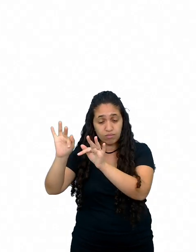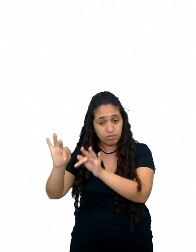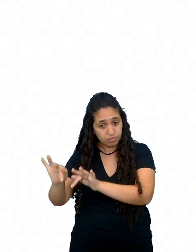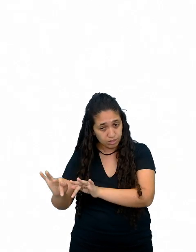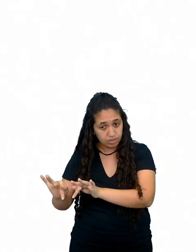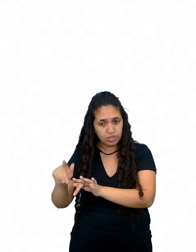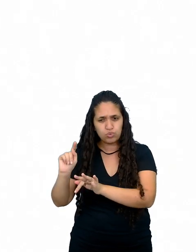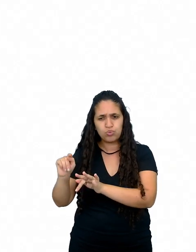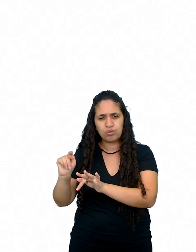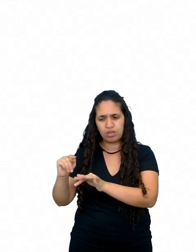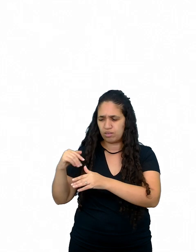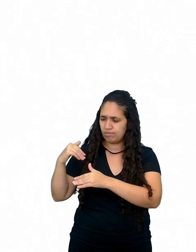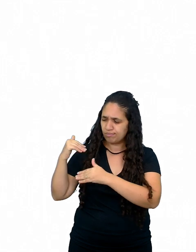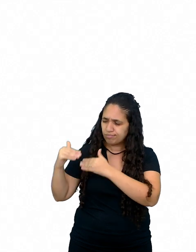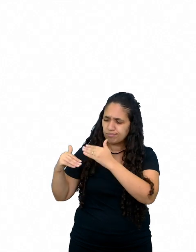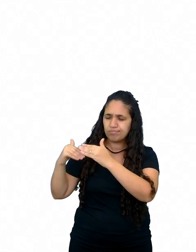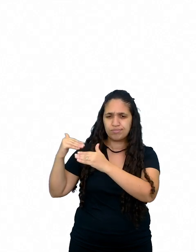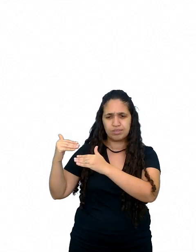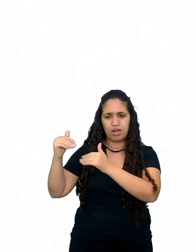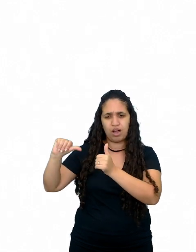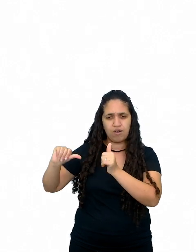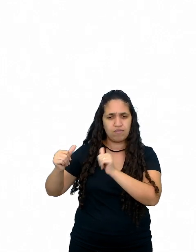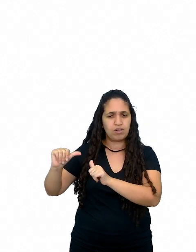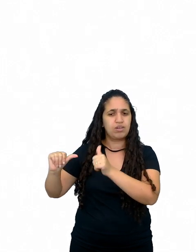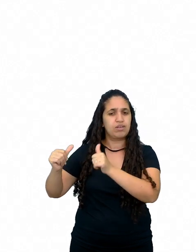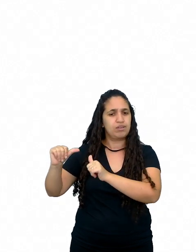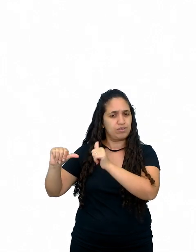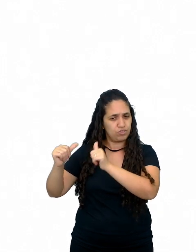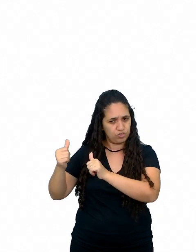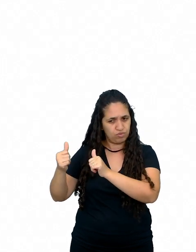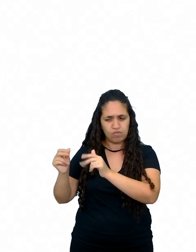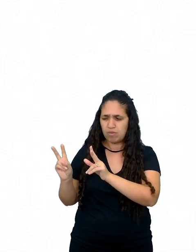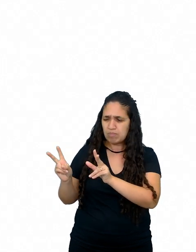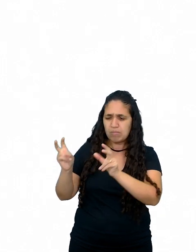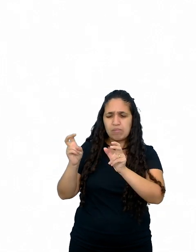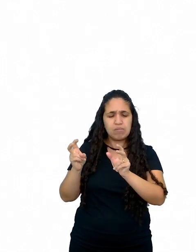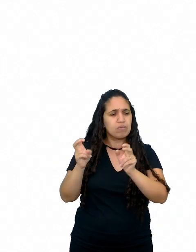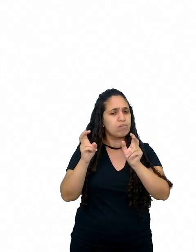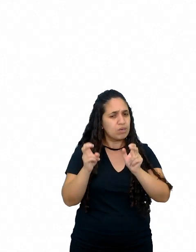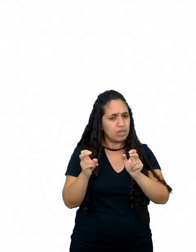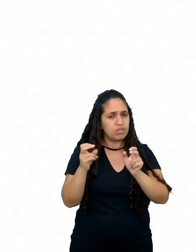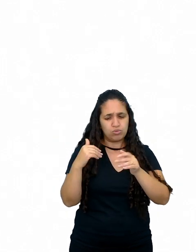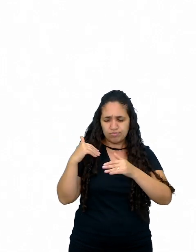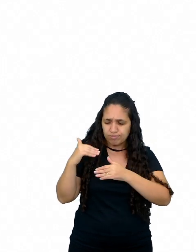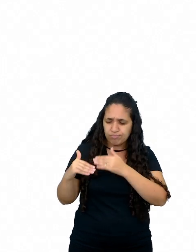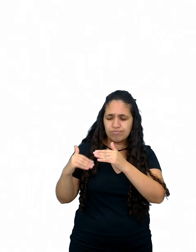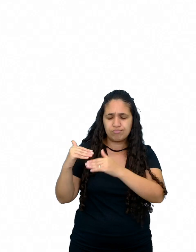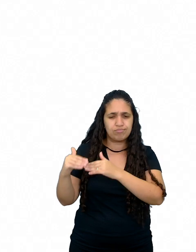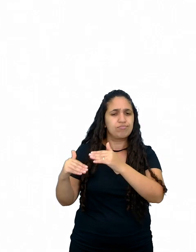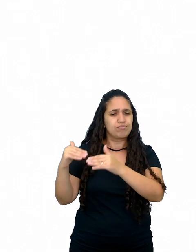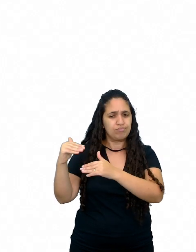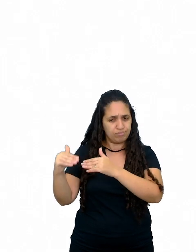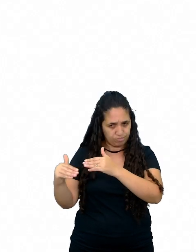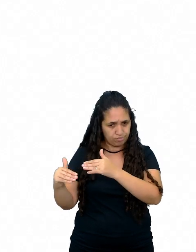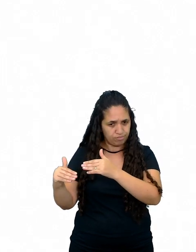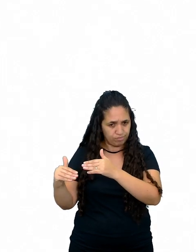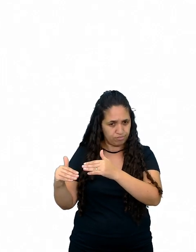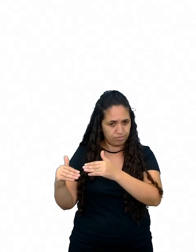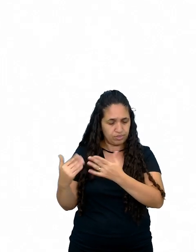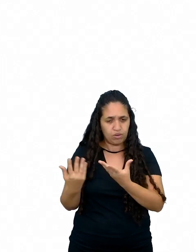o processo avaliativo, né? Eu vou ver a avaliação desse processo.